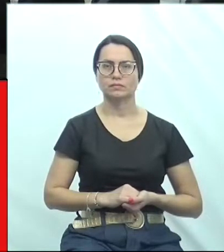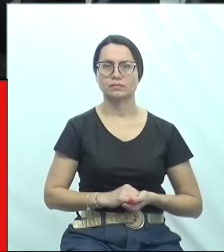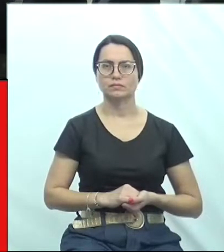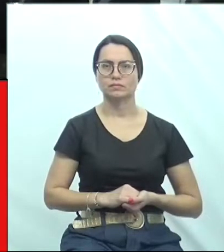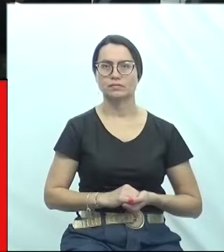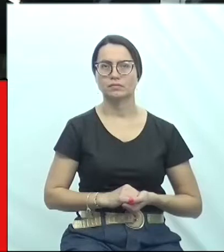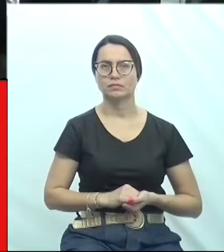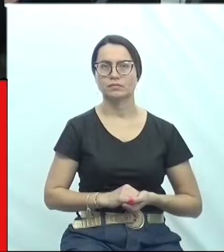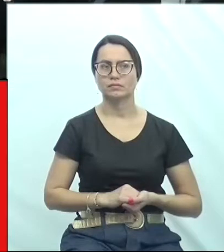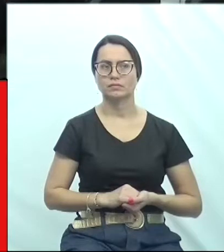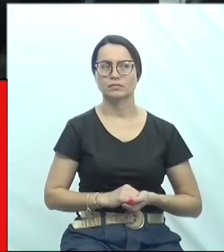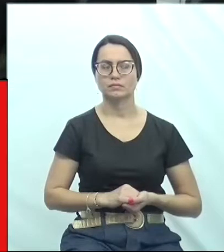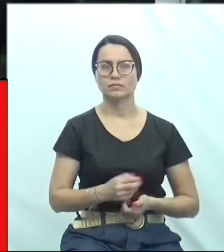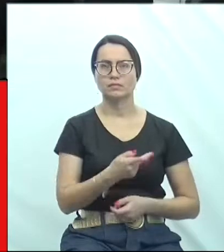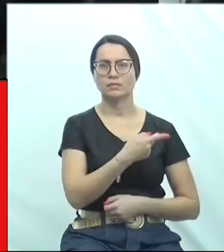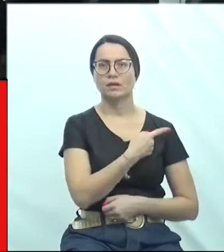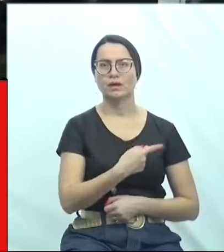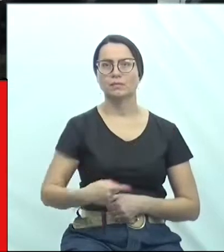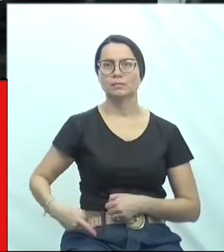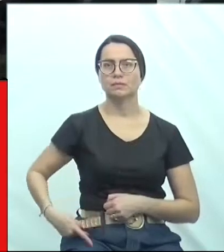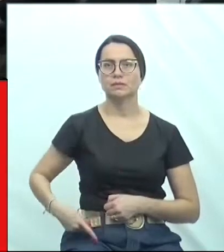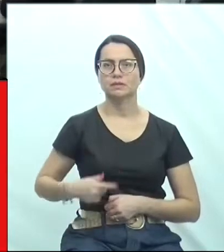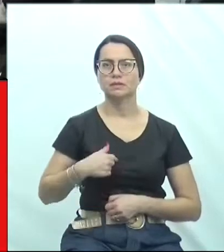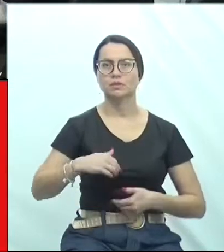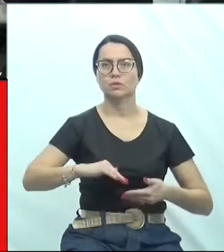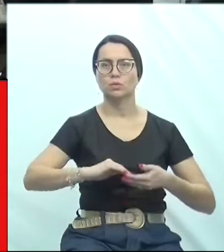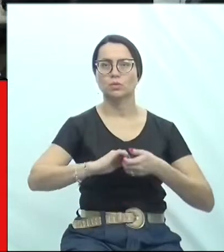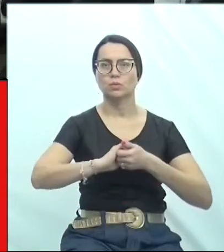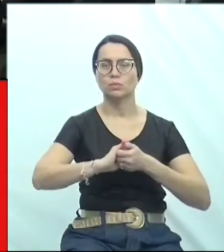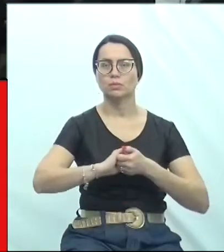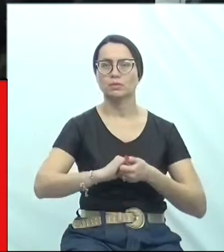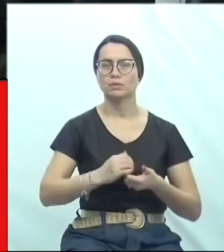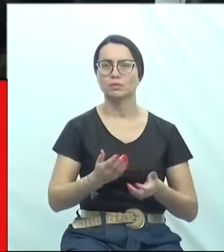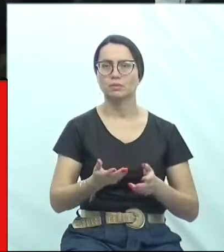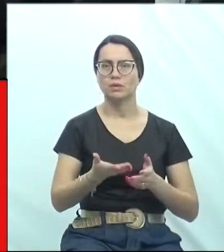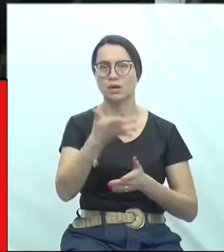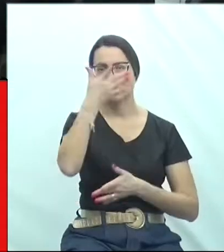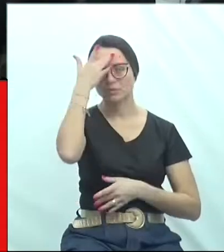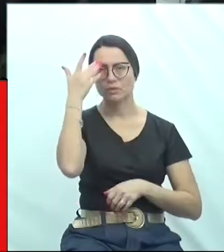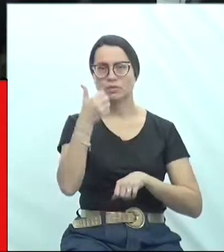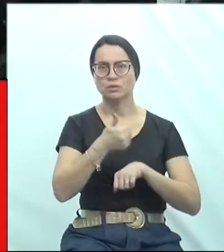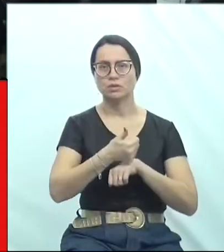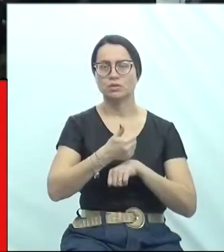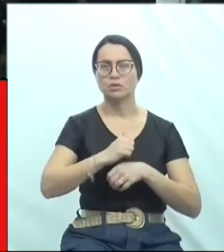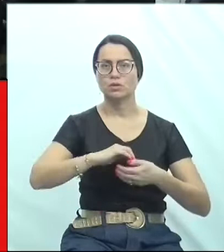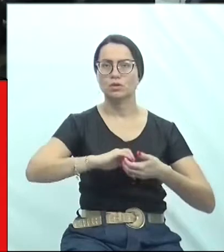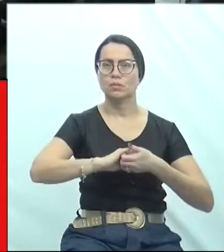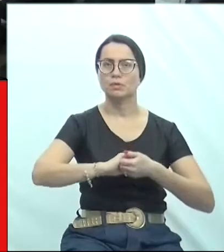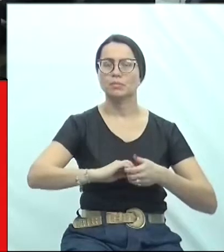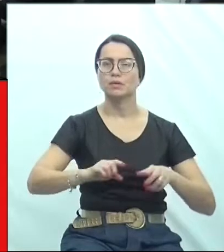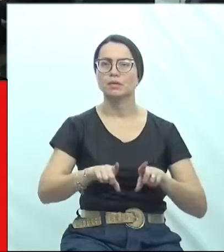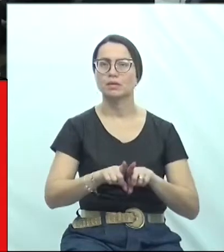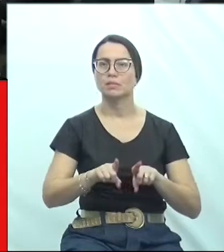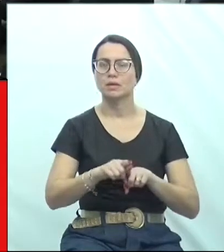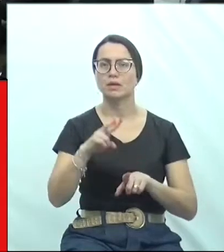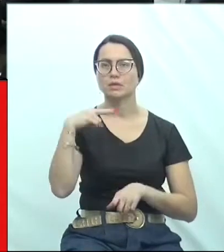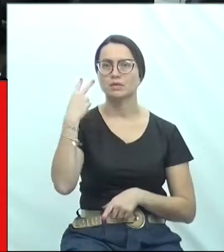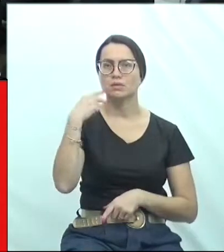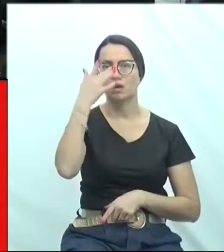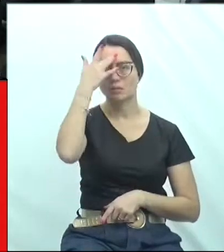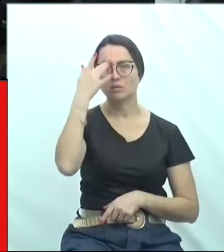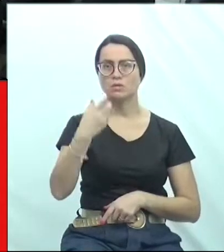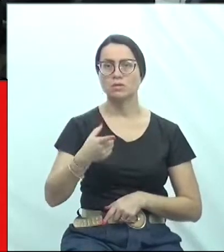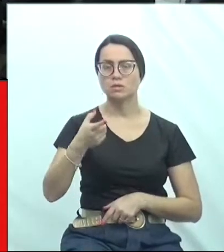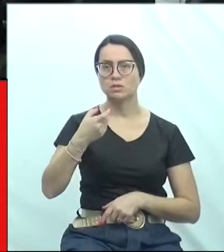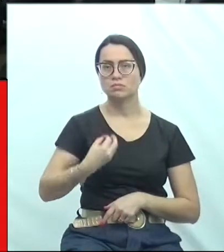Senhora presidente, cumprimento a mesa, cumprimentando também meus colegas vereadores, público que se faz presente aqui